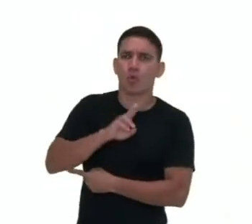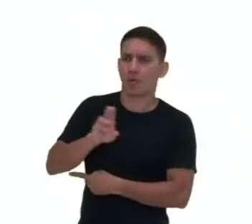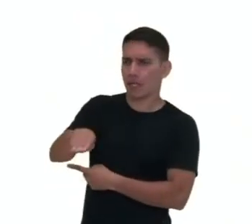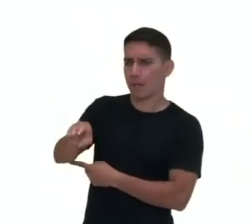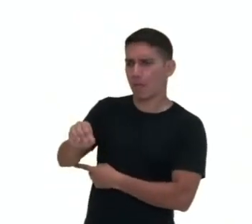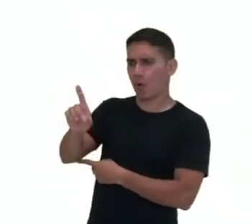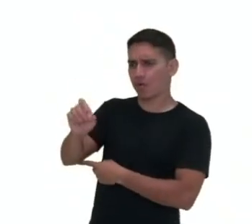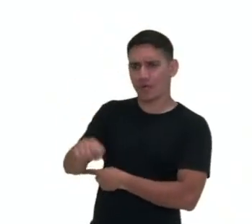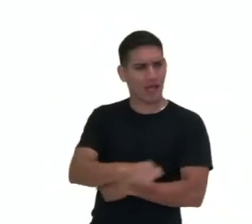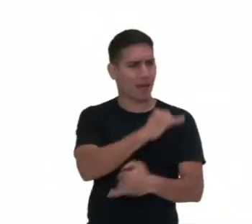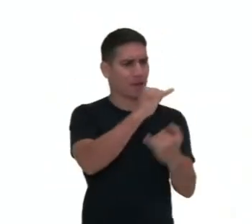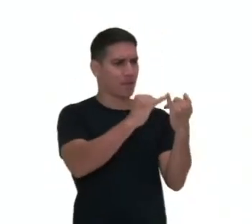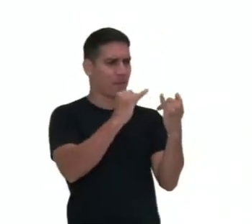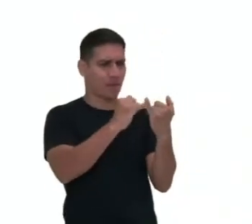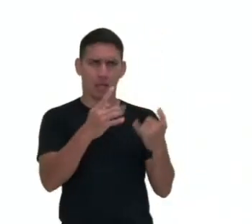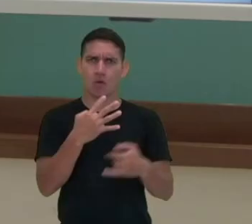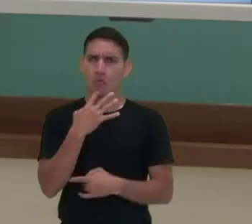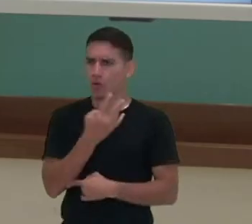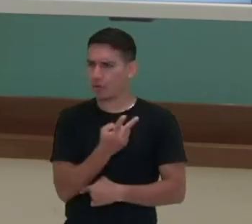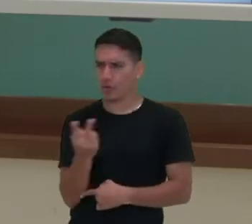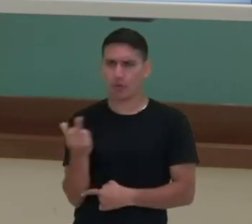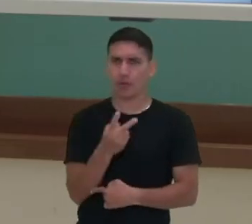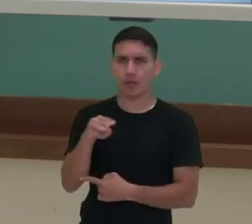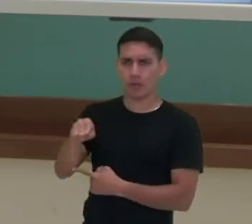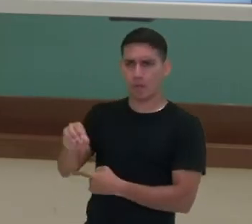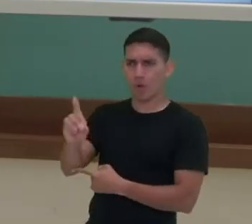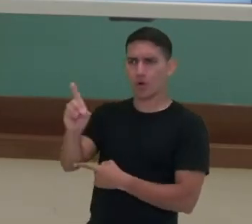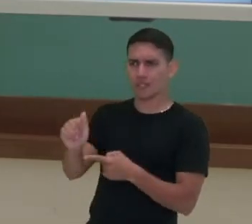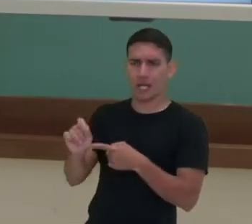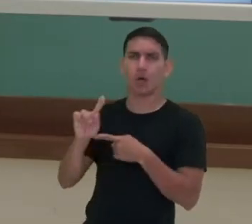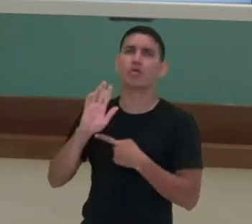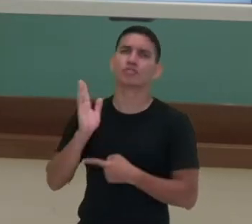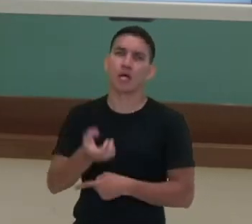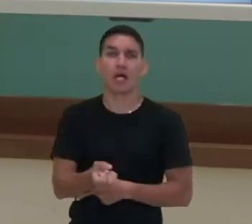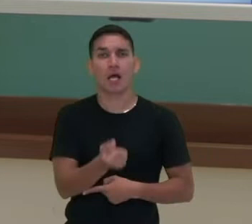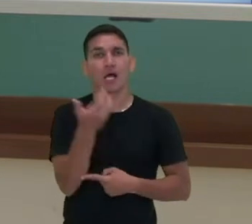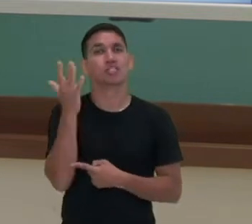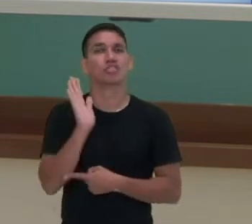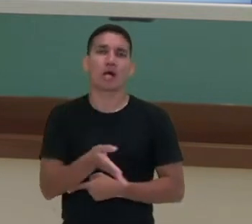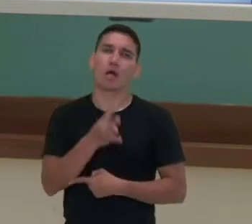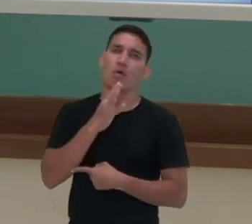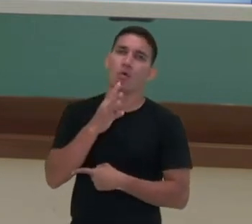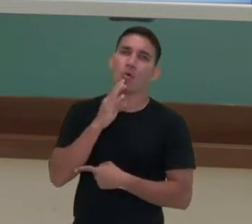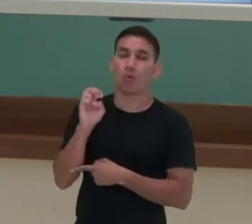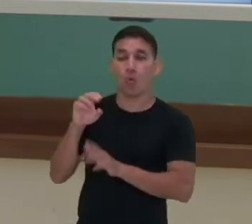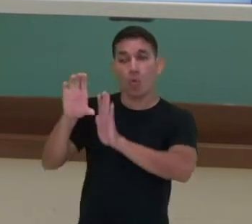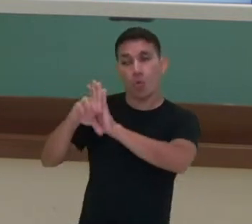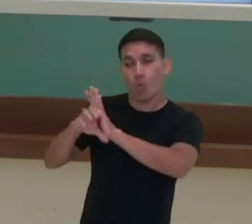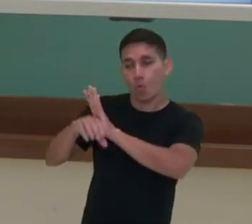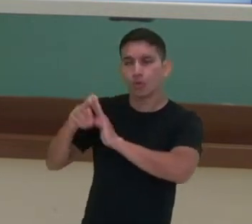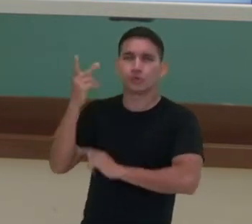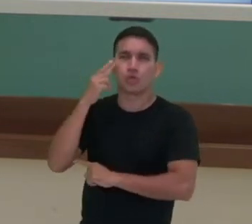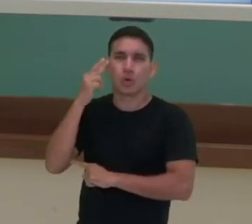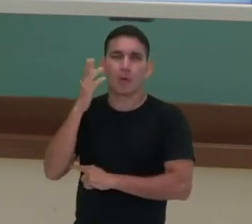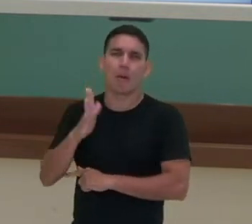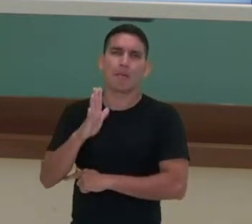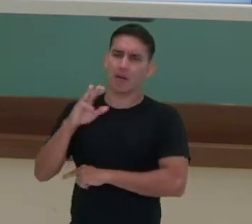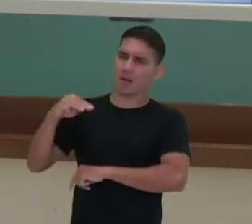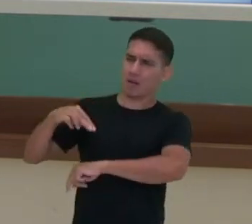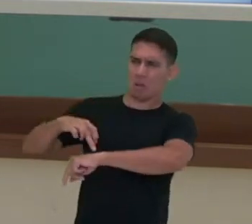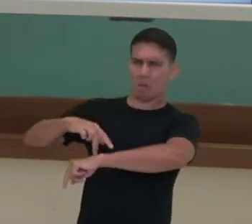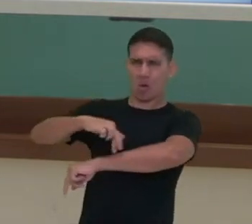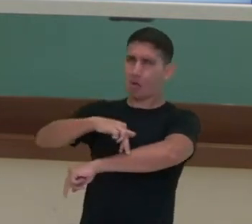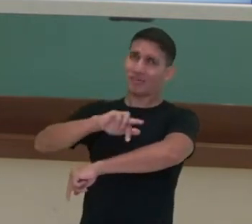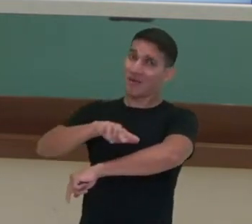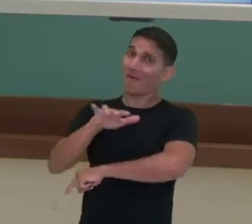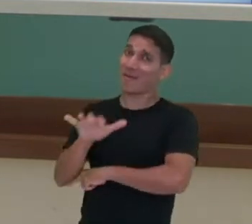da mediana? Já ouviram falar dessas duas medidas? Moda? Moda, alguém já ouviu? O conceito comum, mas moda dentro da estatística.